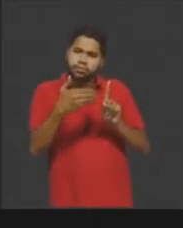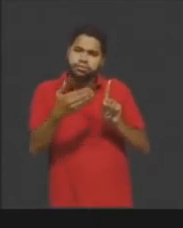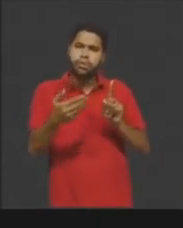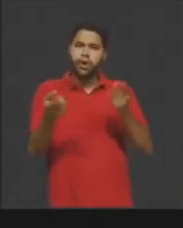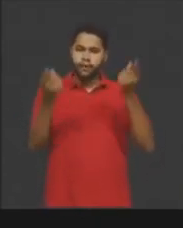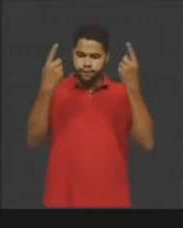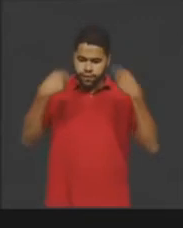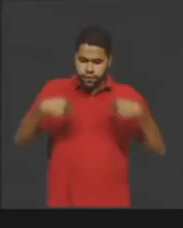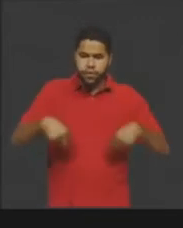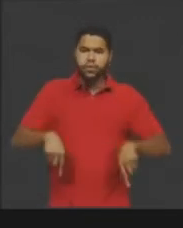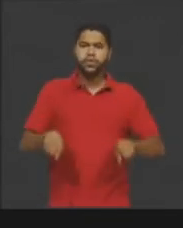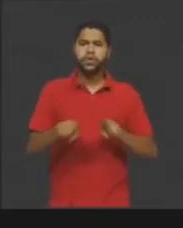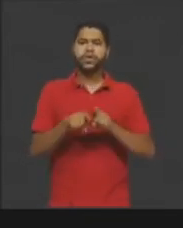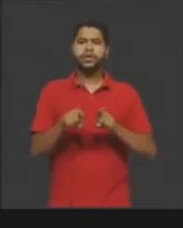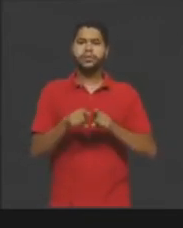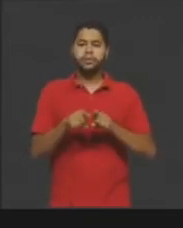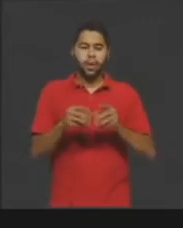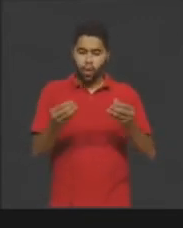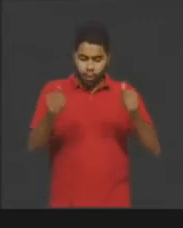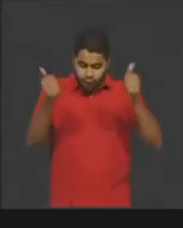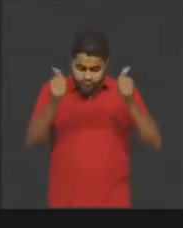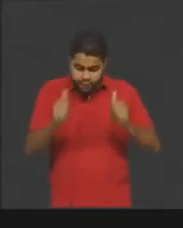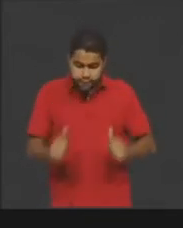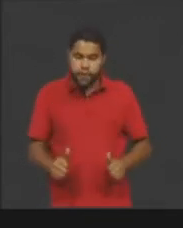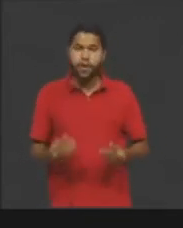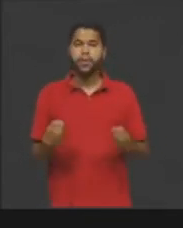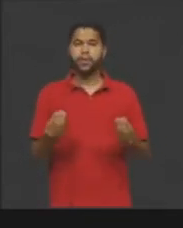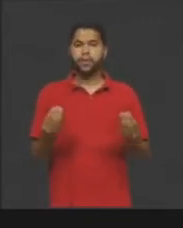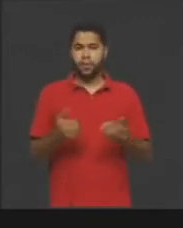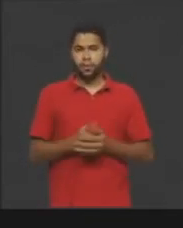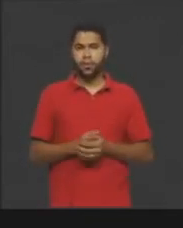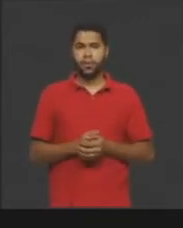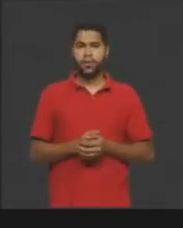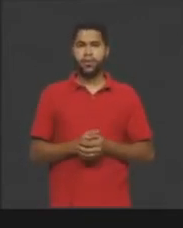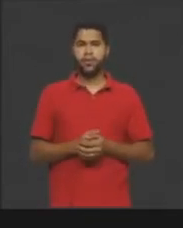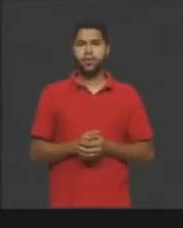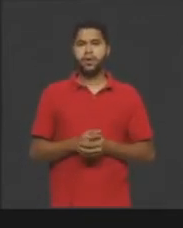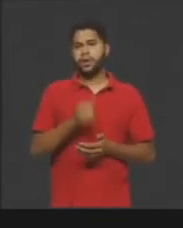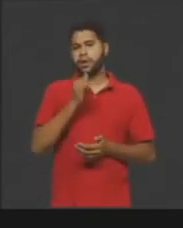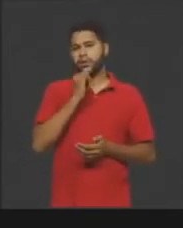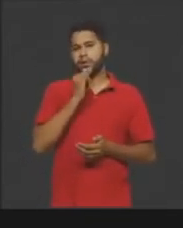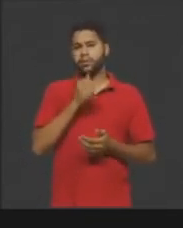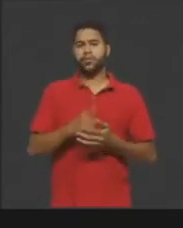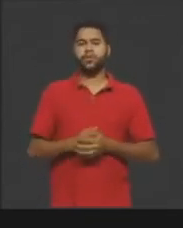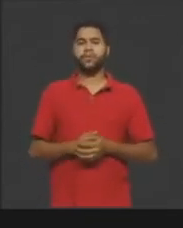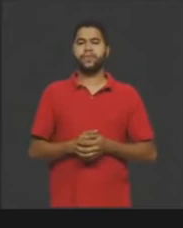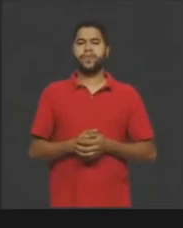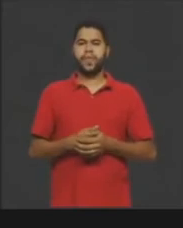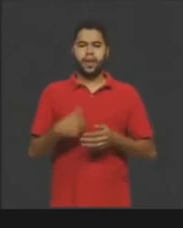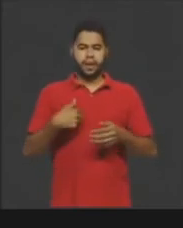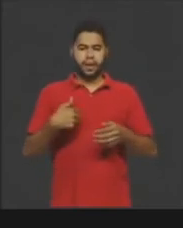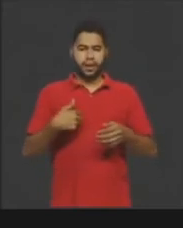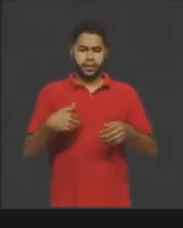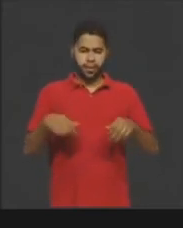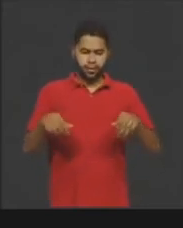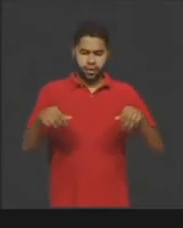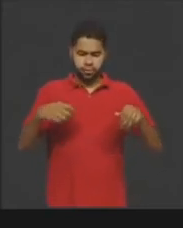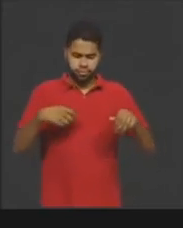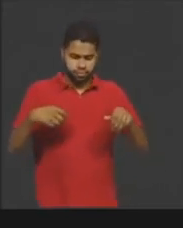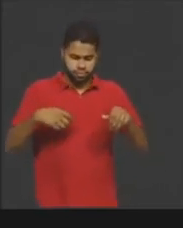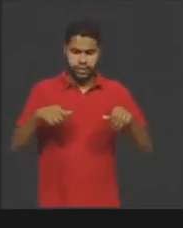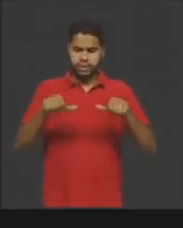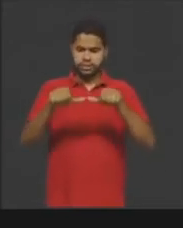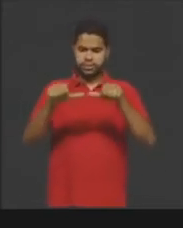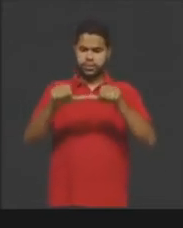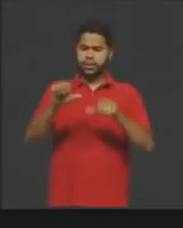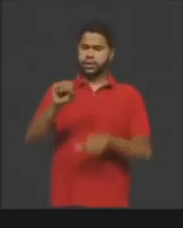corpo aqui, ó, simetria corporal, que seria, eu posso ter uma simetria bilateral. Se